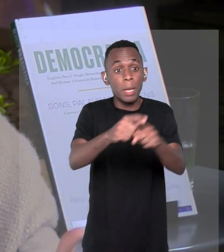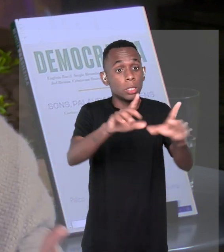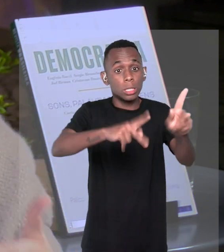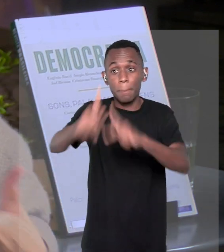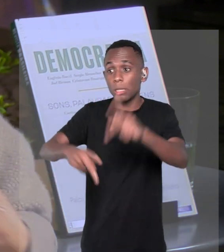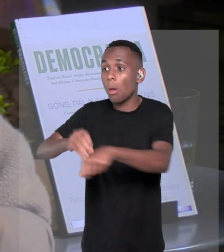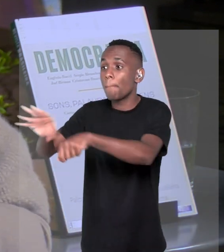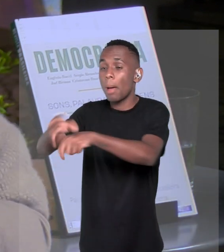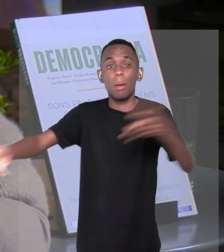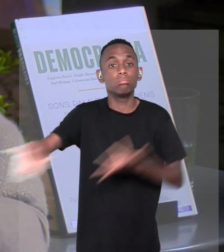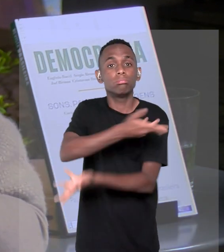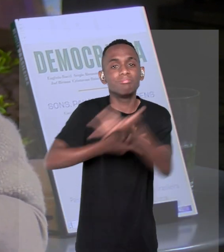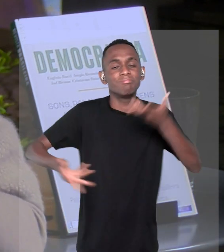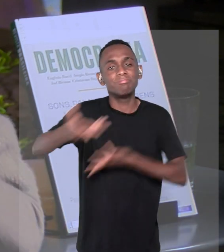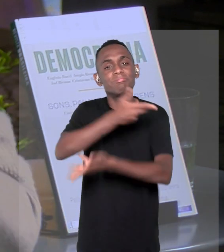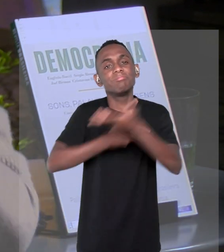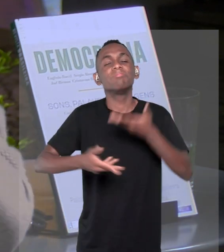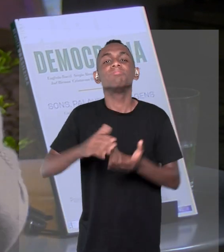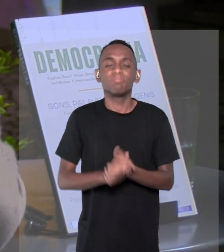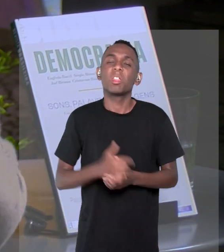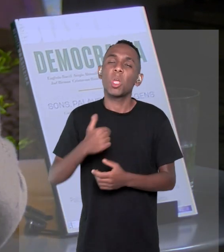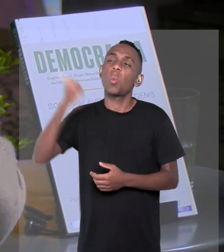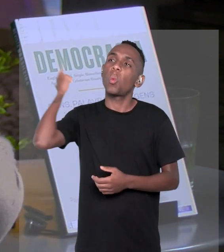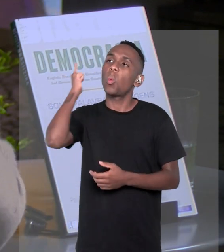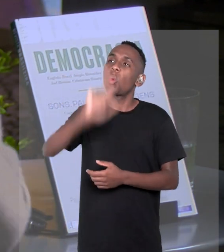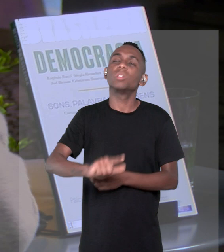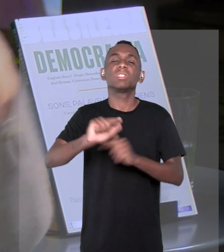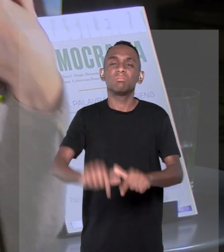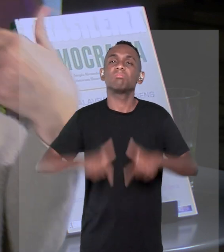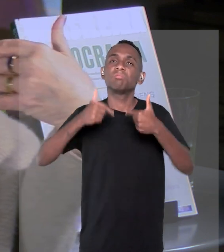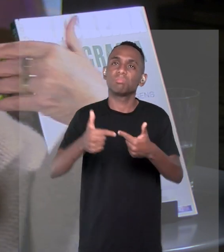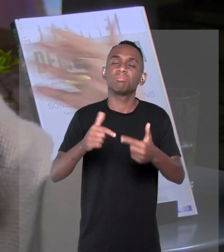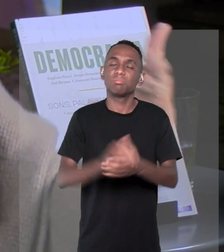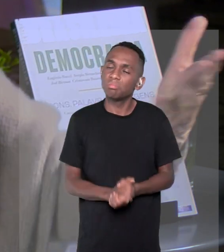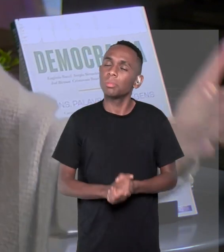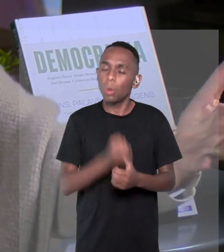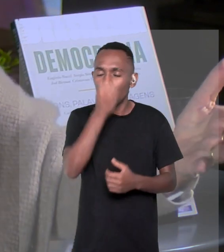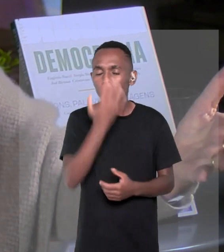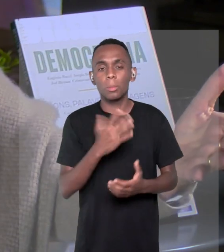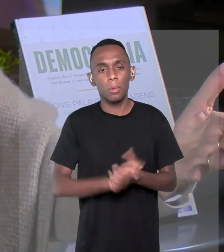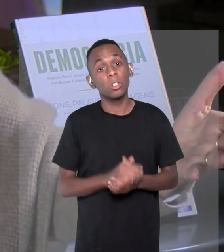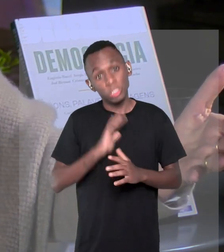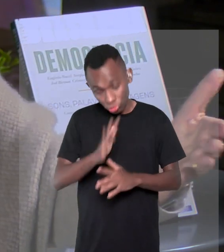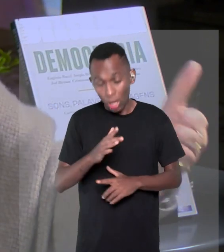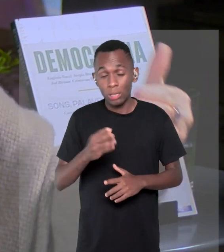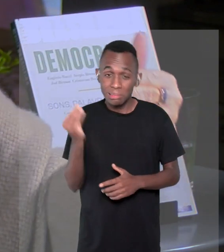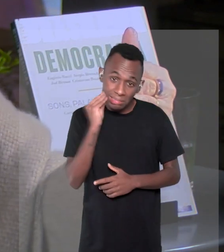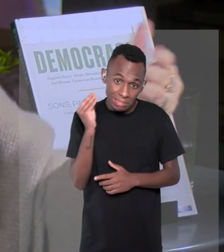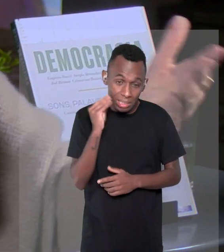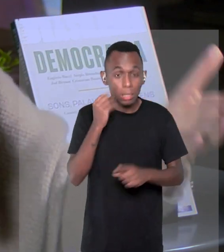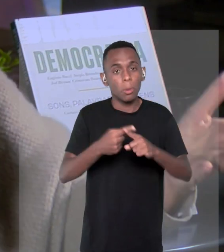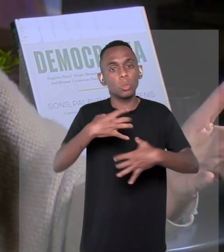que dá certo. Então, se isso for conseguido pela revista,